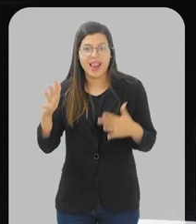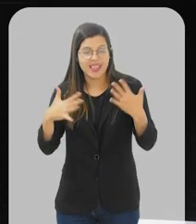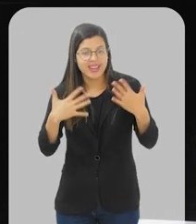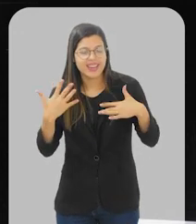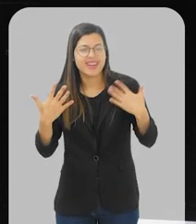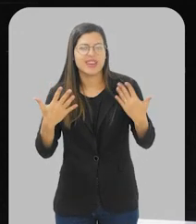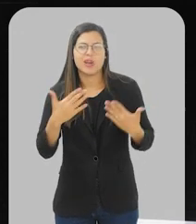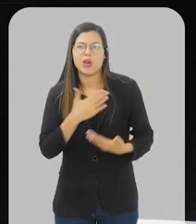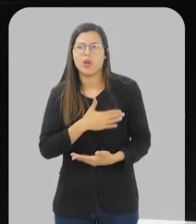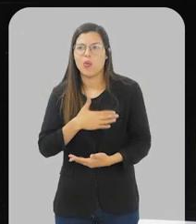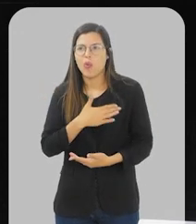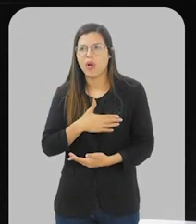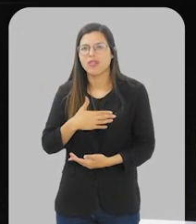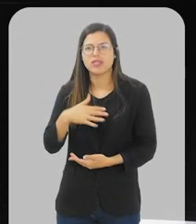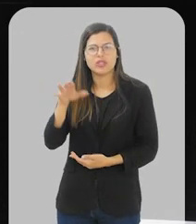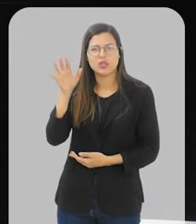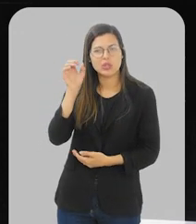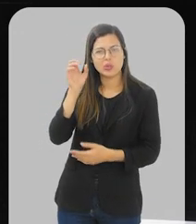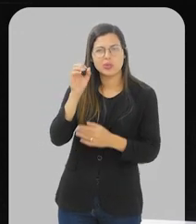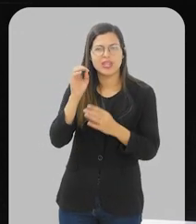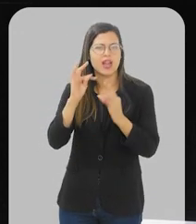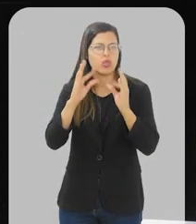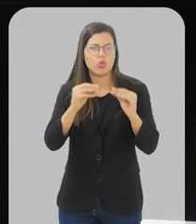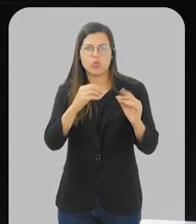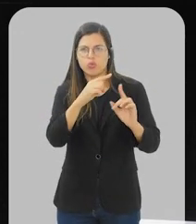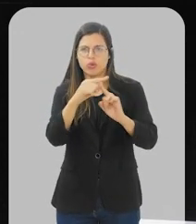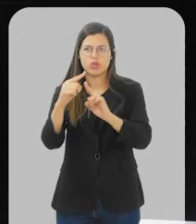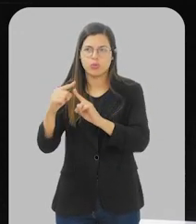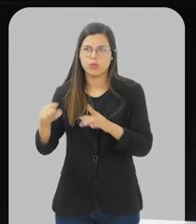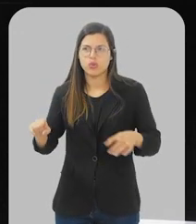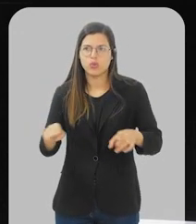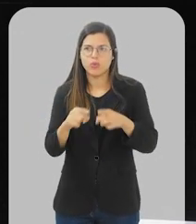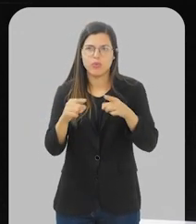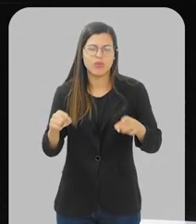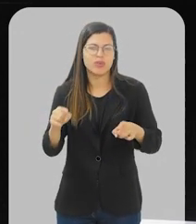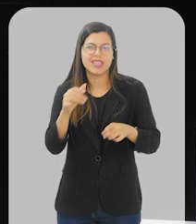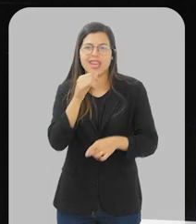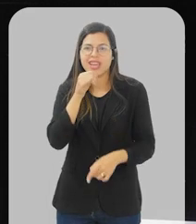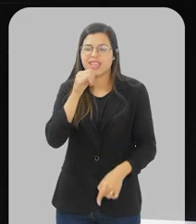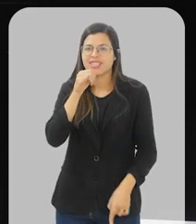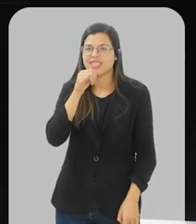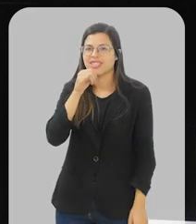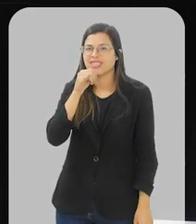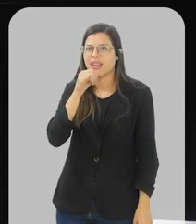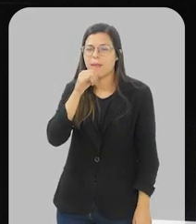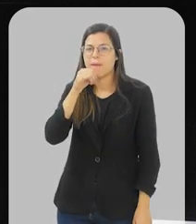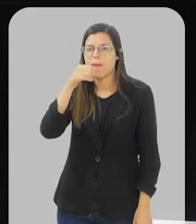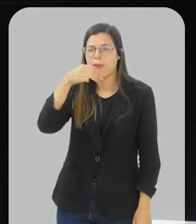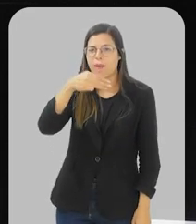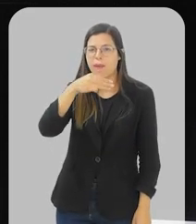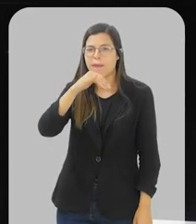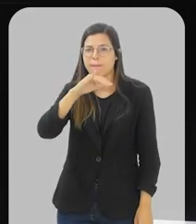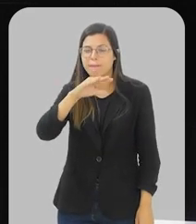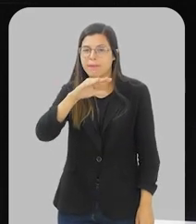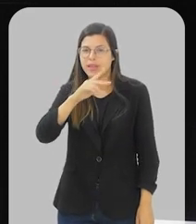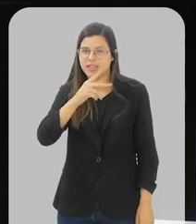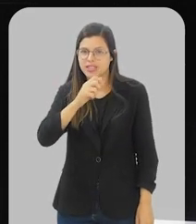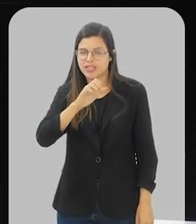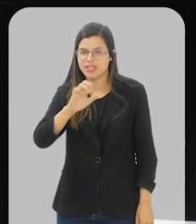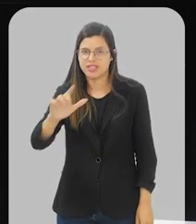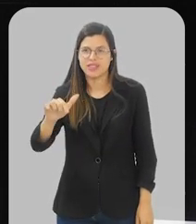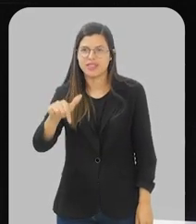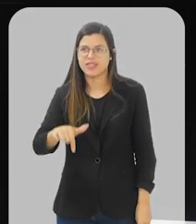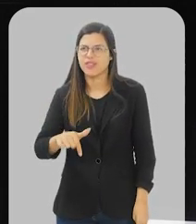O Pablo é isso, é alegria, eu gosto de ouvir de tudo um pouco. Eu sou fascinado por ouvir Michael Jackson.